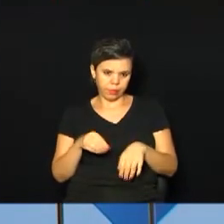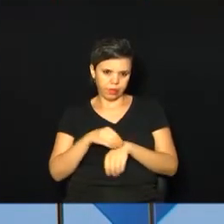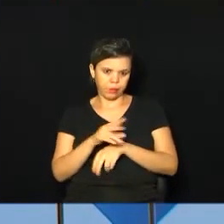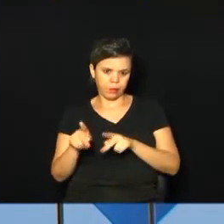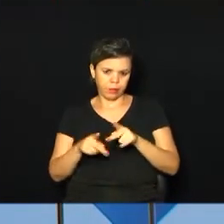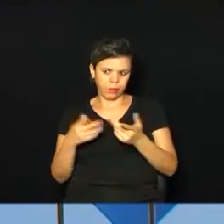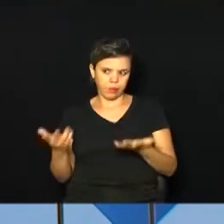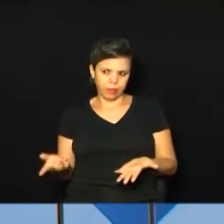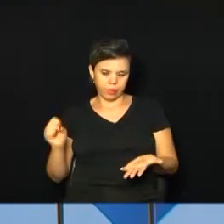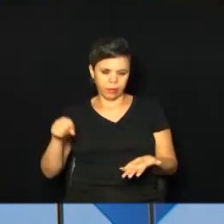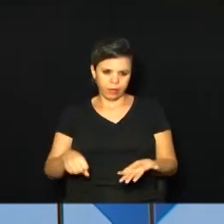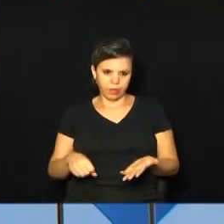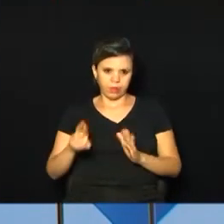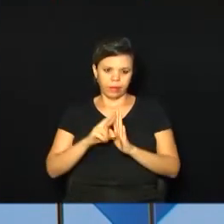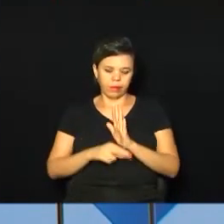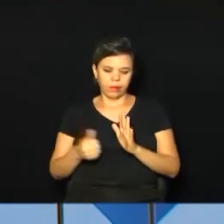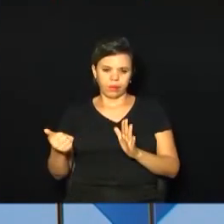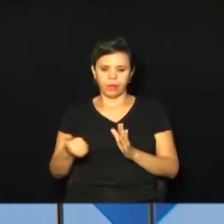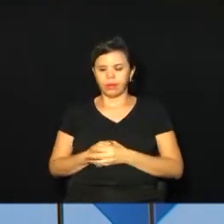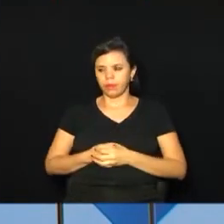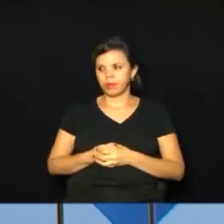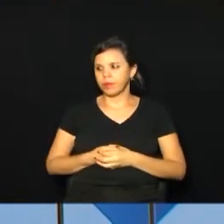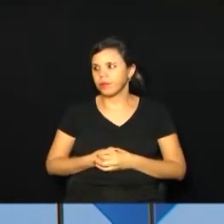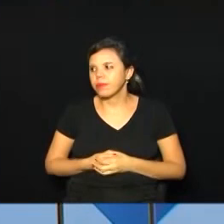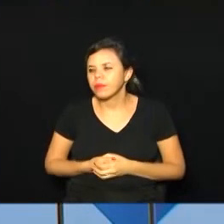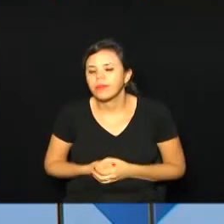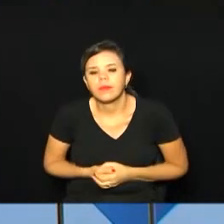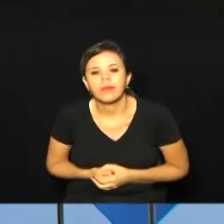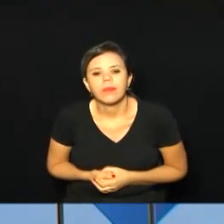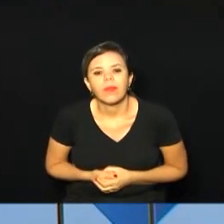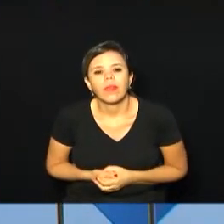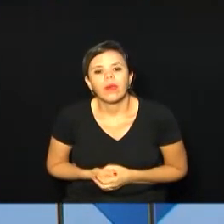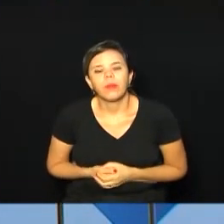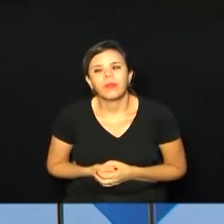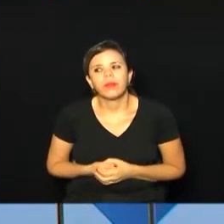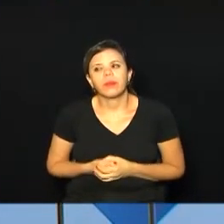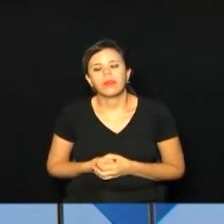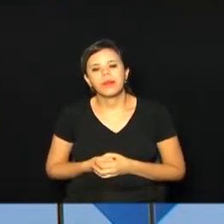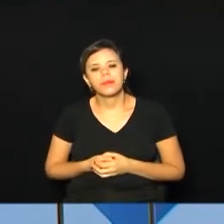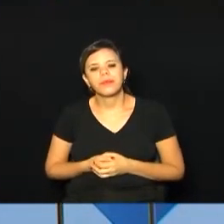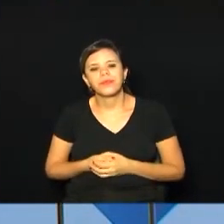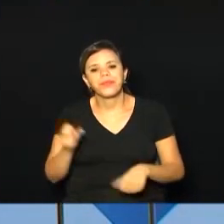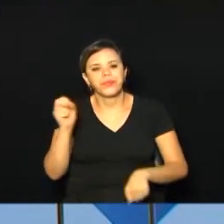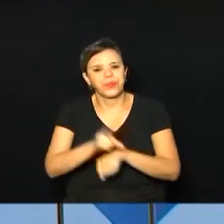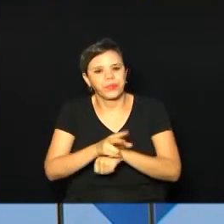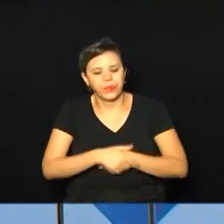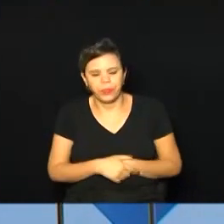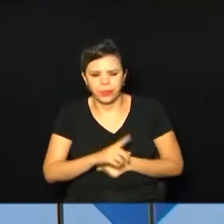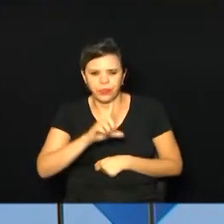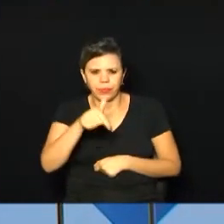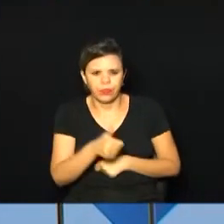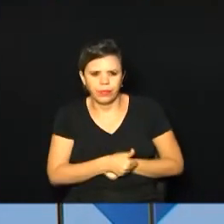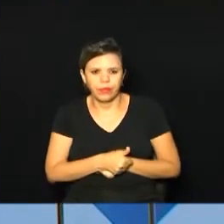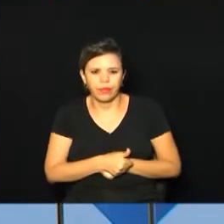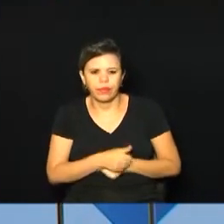alguém? Aí, a regra primeira que vale é essa. Então, aí preenche uma das vagas. Depois,